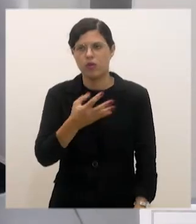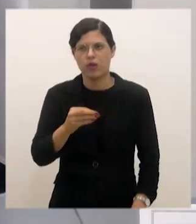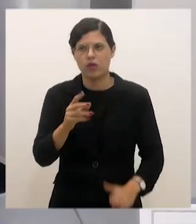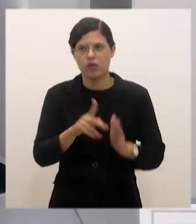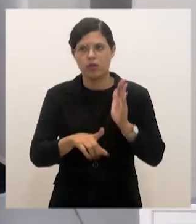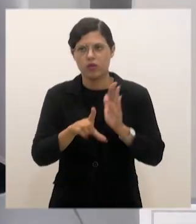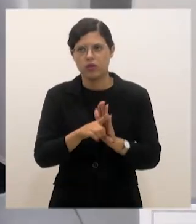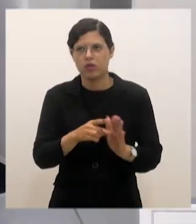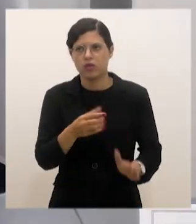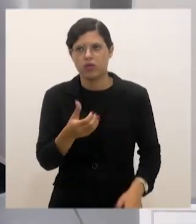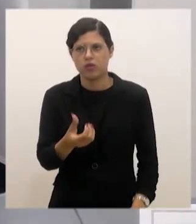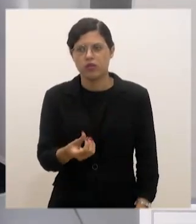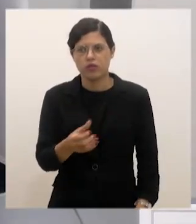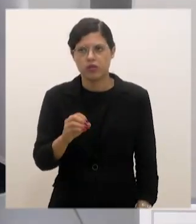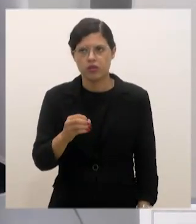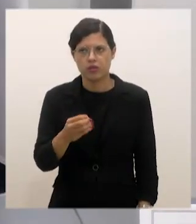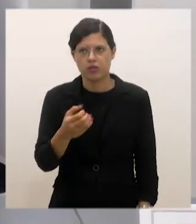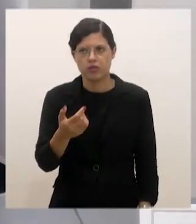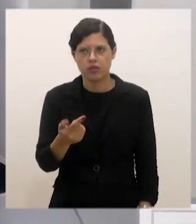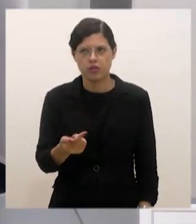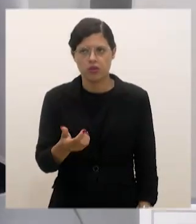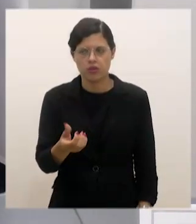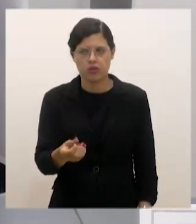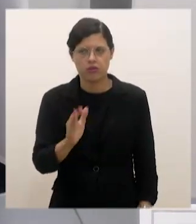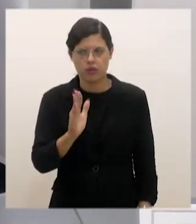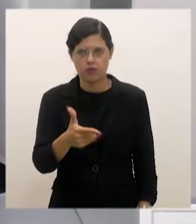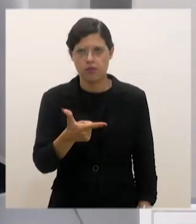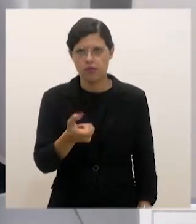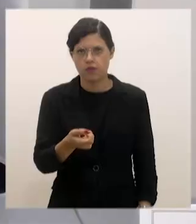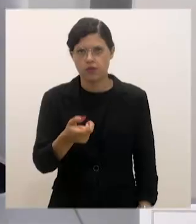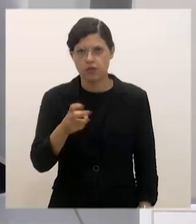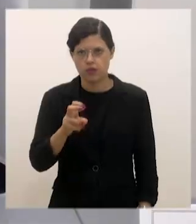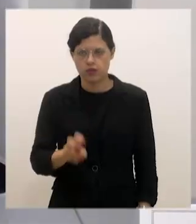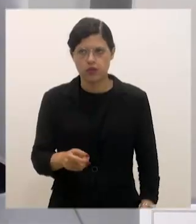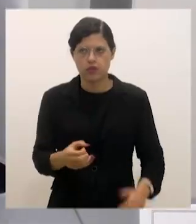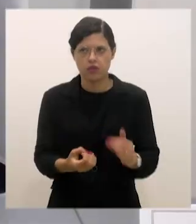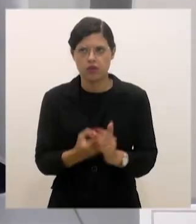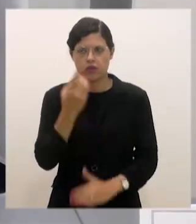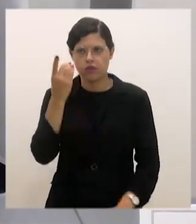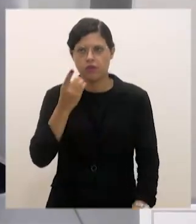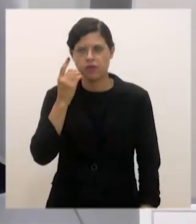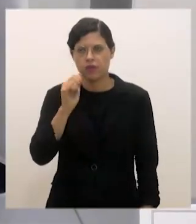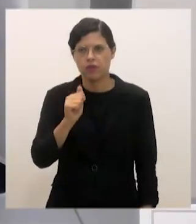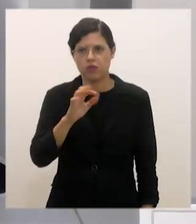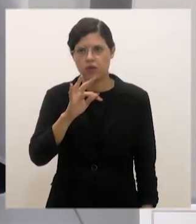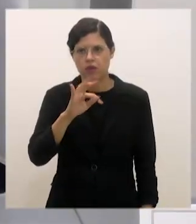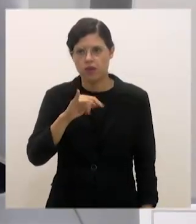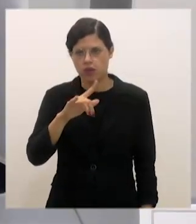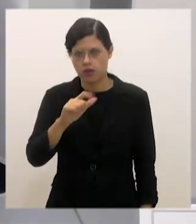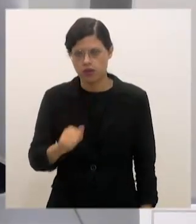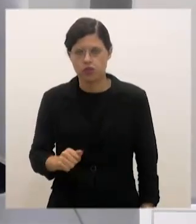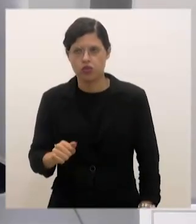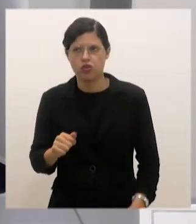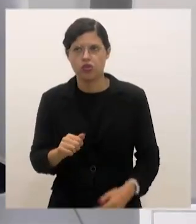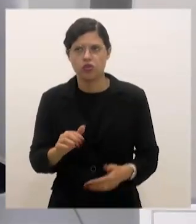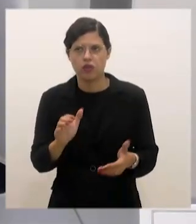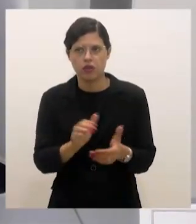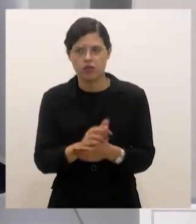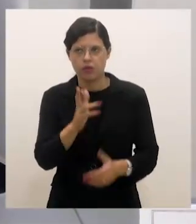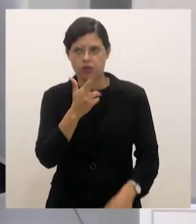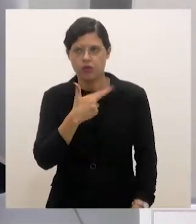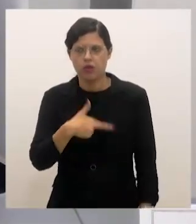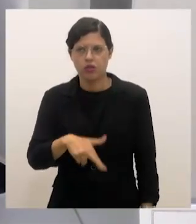projeto de lei 6076 de 2025, de autoria do deputado Átila Nunes, que reconhece o casamento